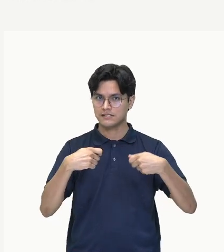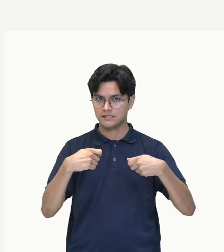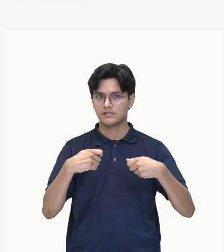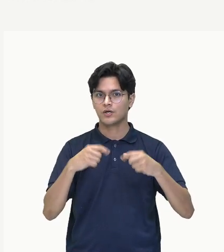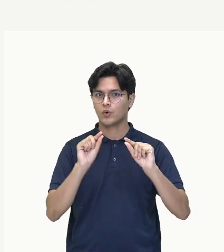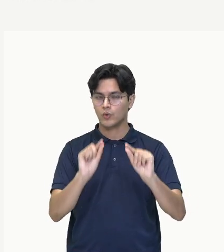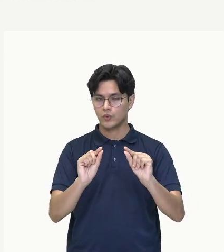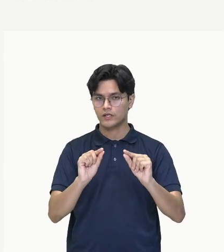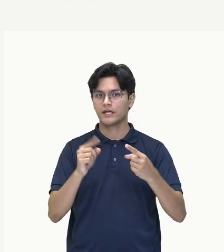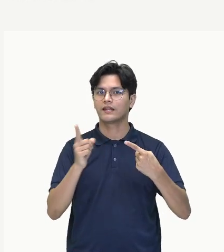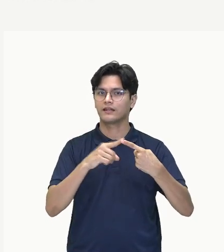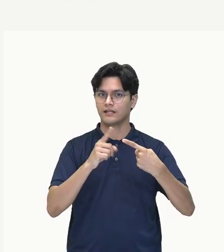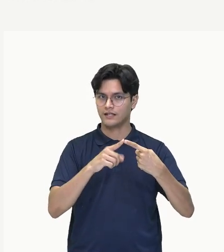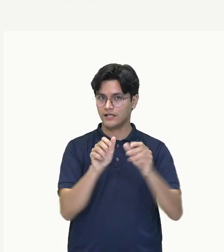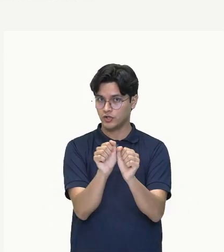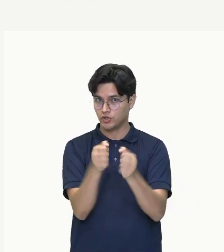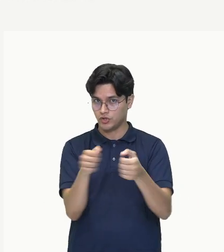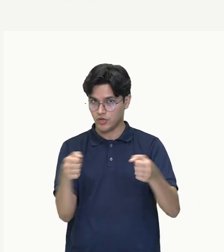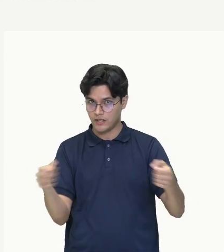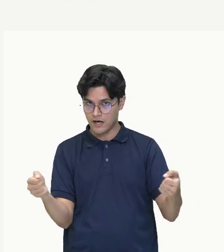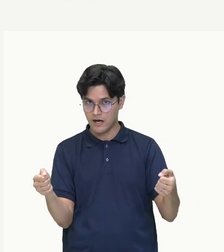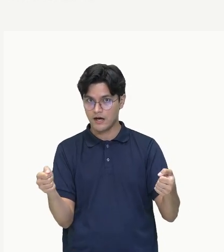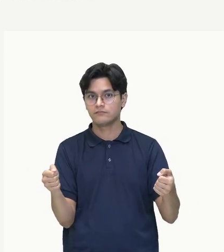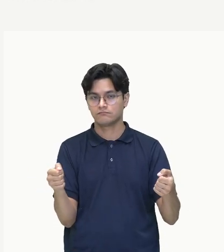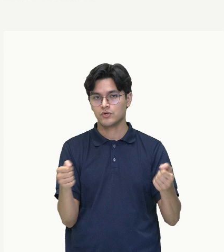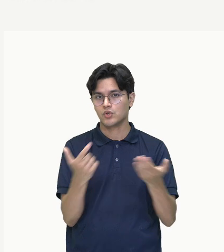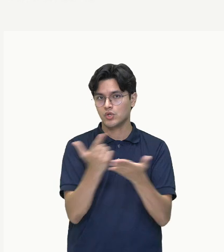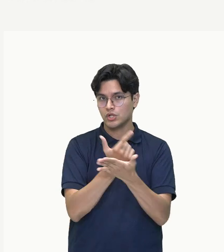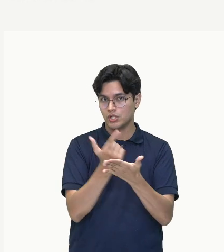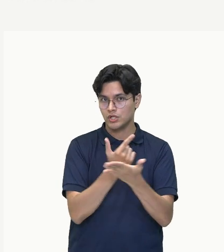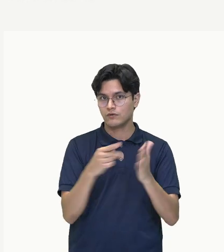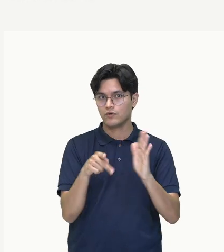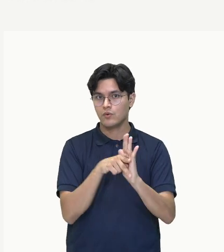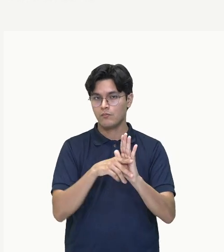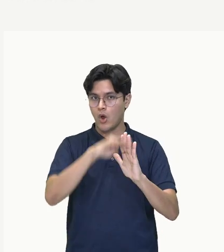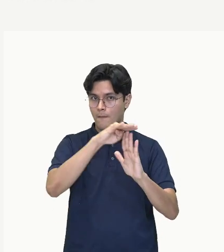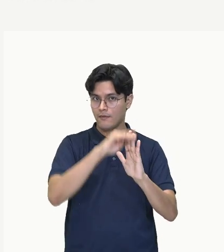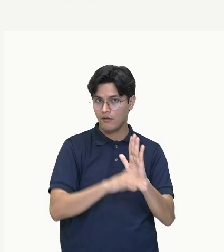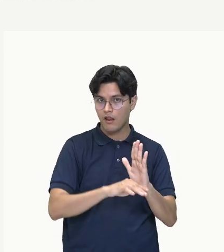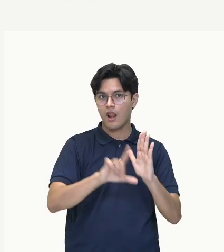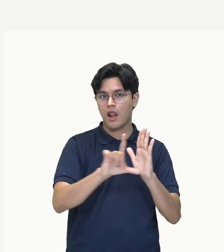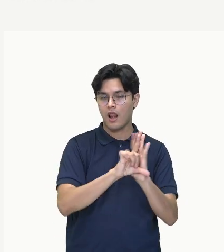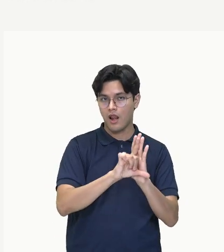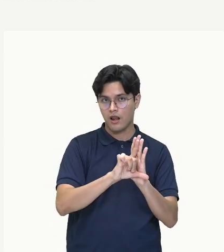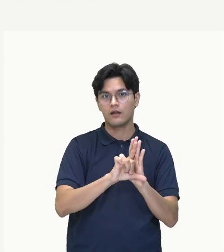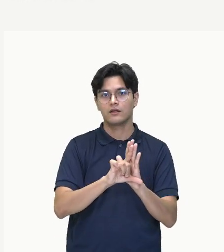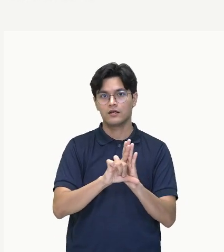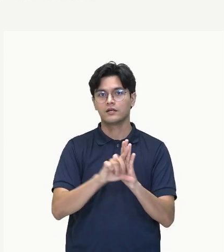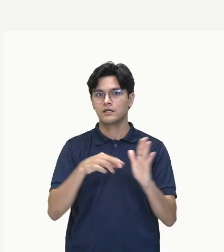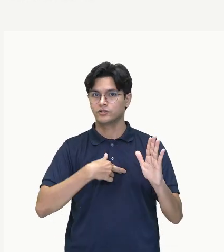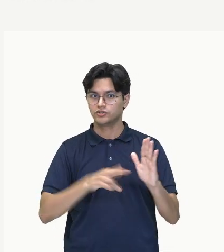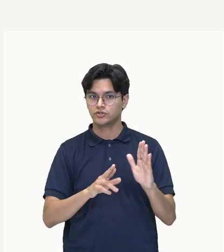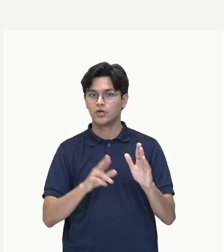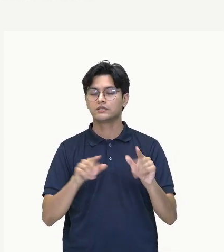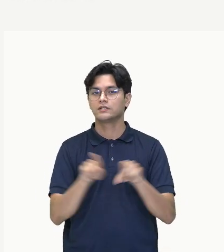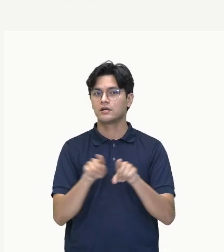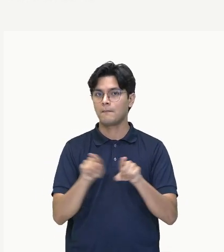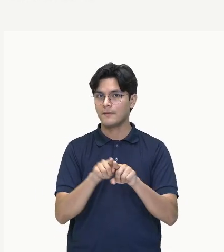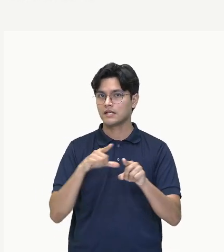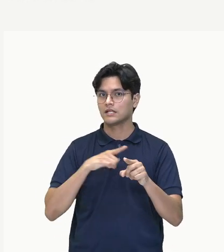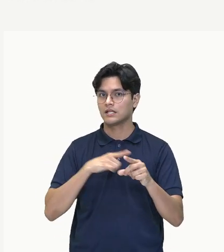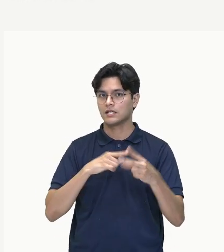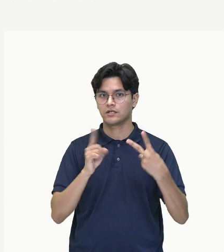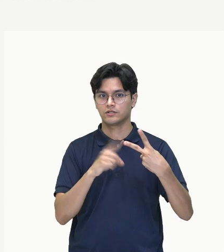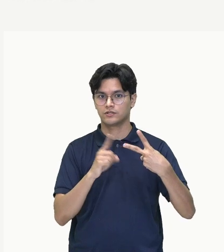que além da Torá, que é o livro das leis, nós temos a dimensão do Naviim, que é o livro dos profetas, que registra